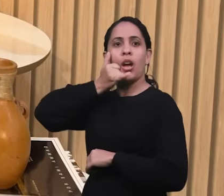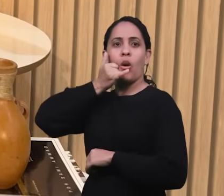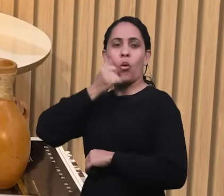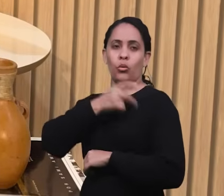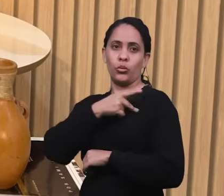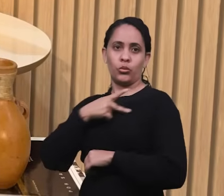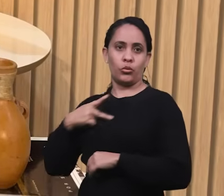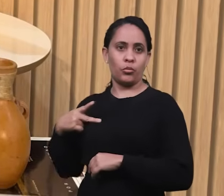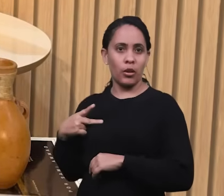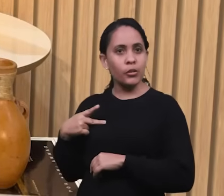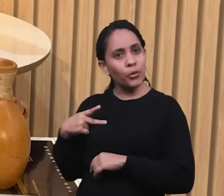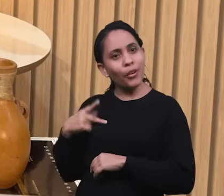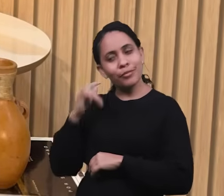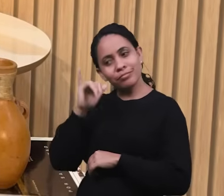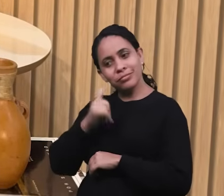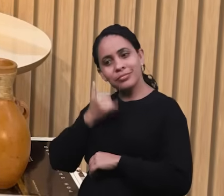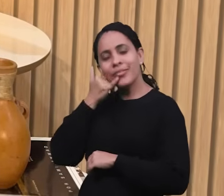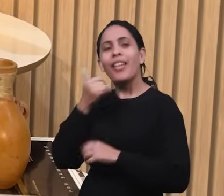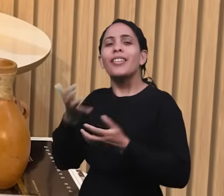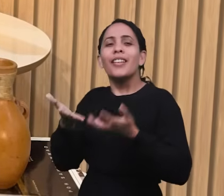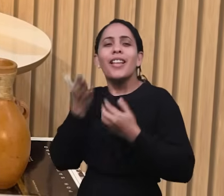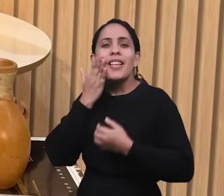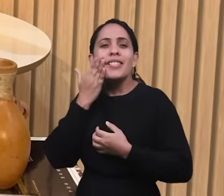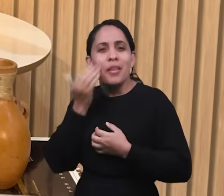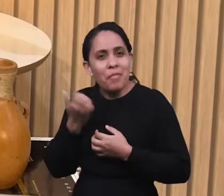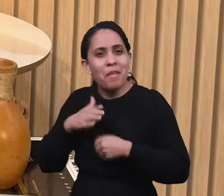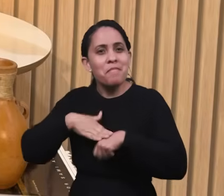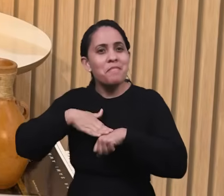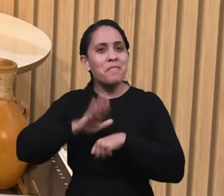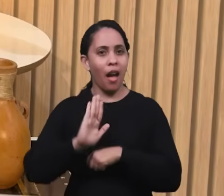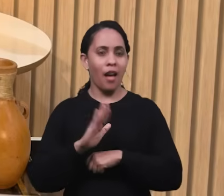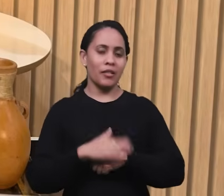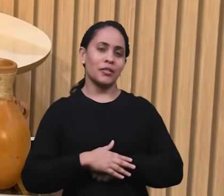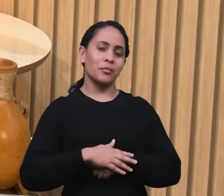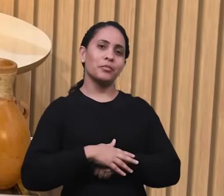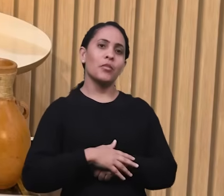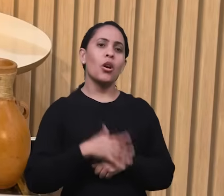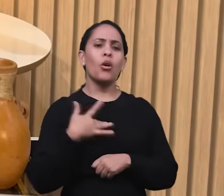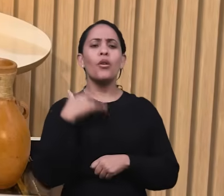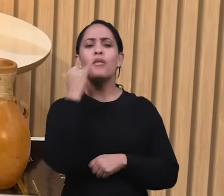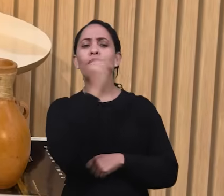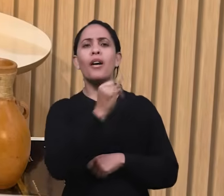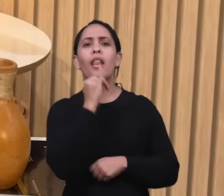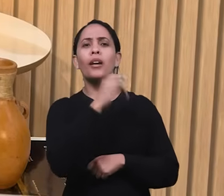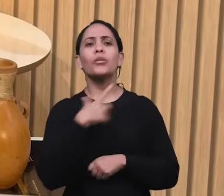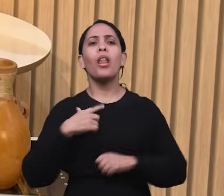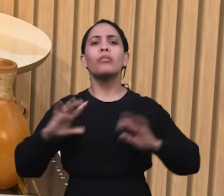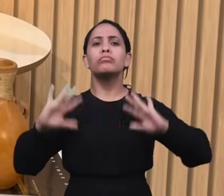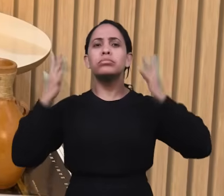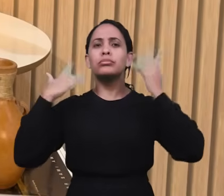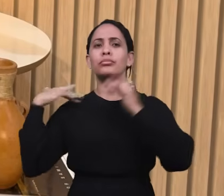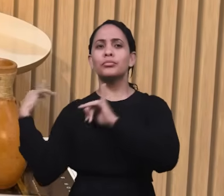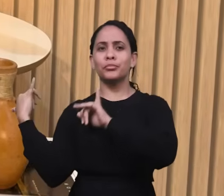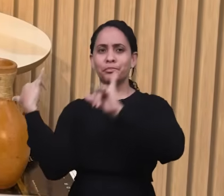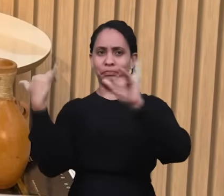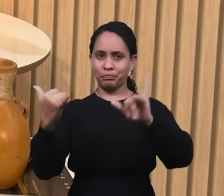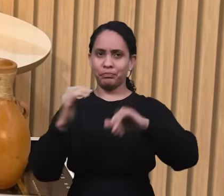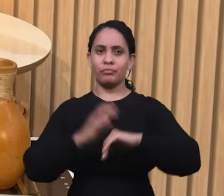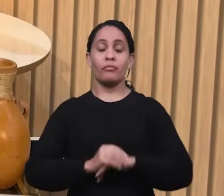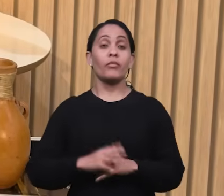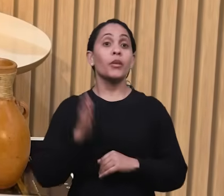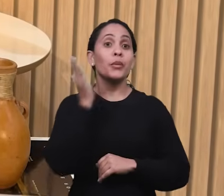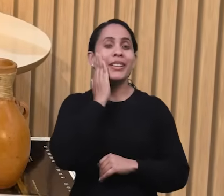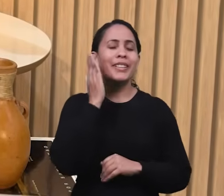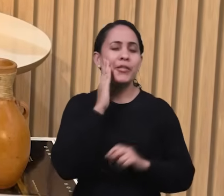pastores. E eles queriam saber mais sobre o que foi transmitido naquele evento. Para um pequeno